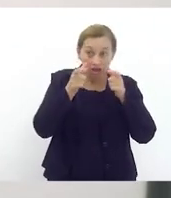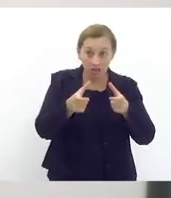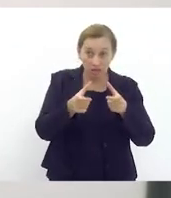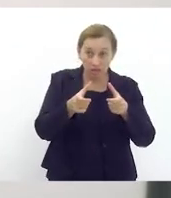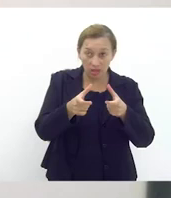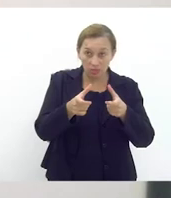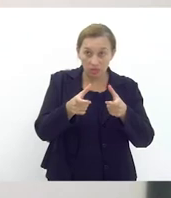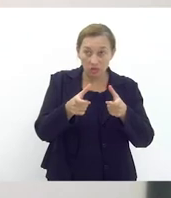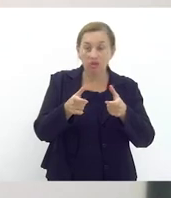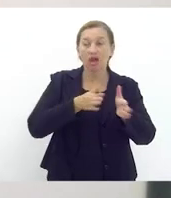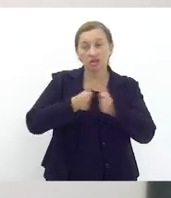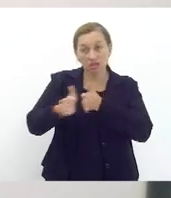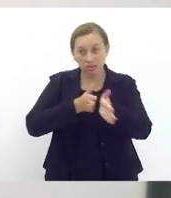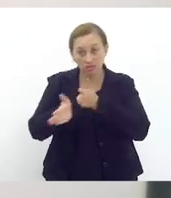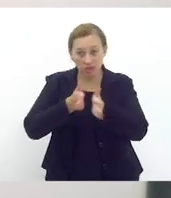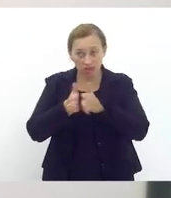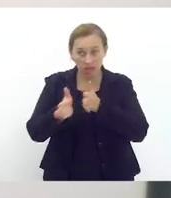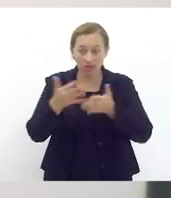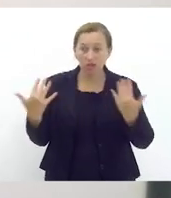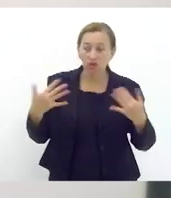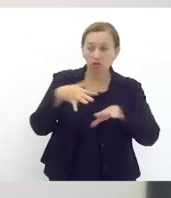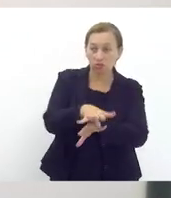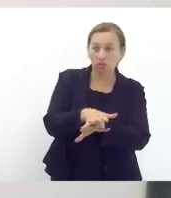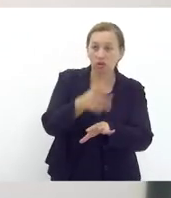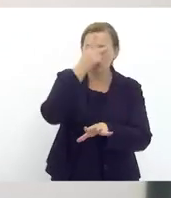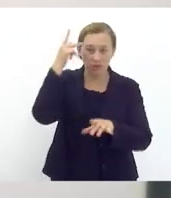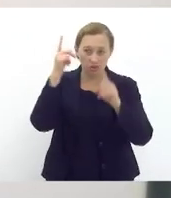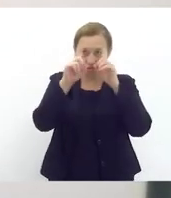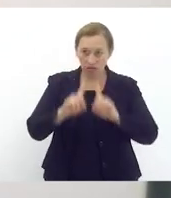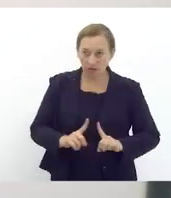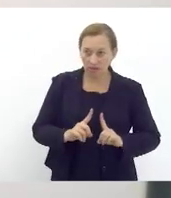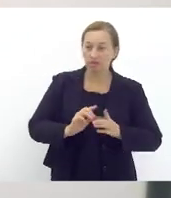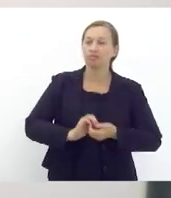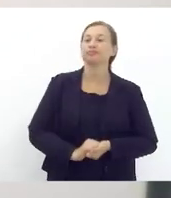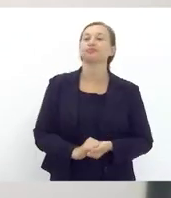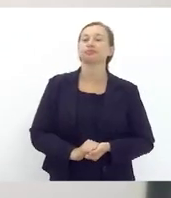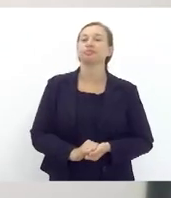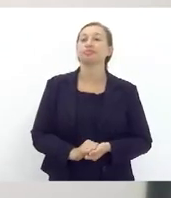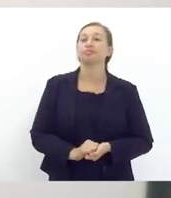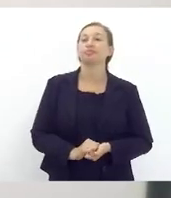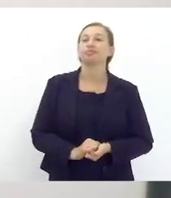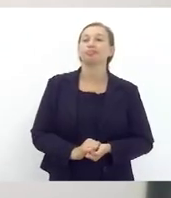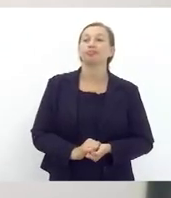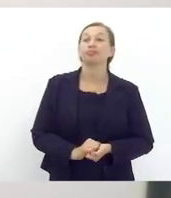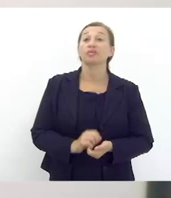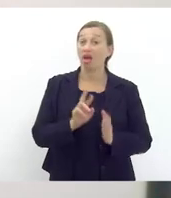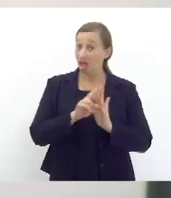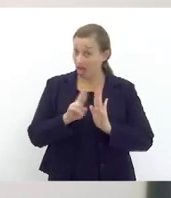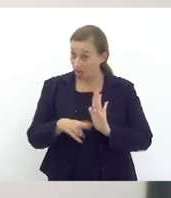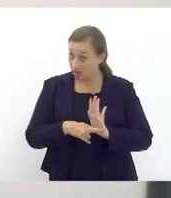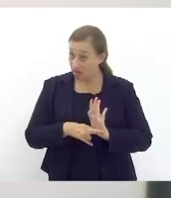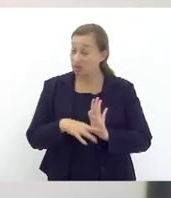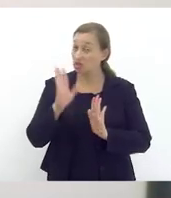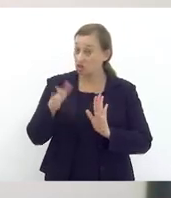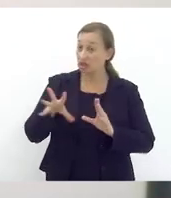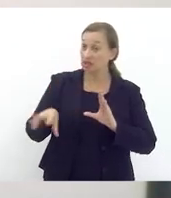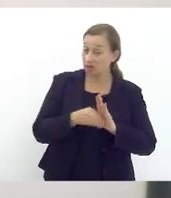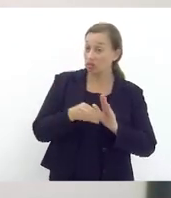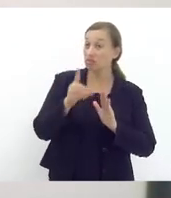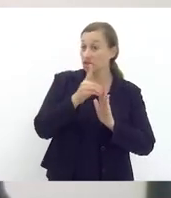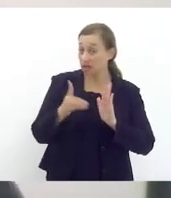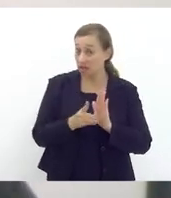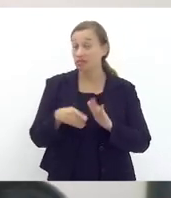da garantia de acessibilidade de inclusão com pessoas com deficiência Isso é regra já tá no decreto